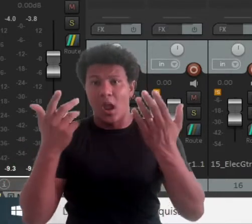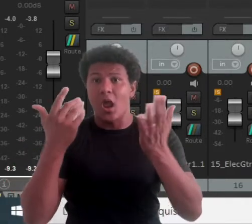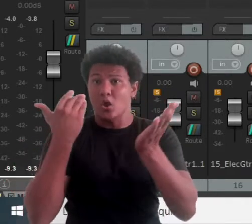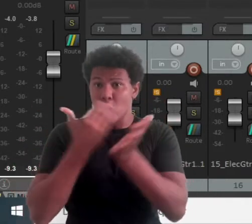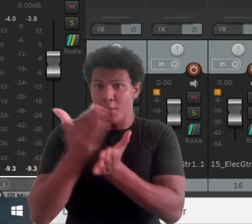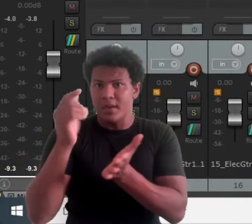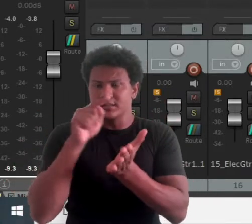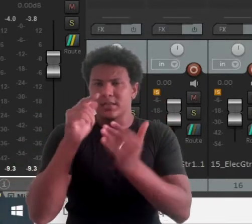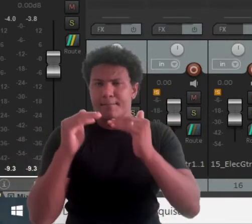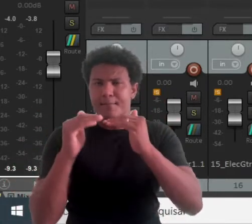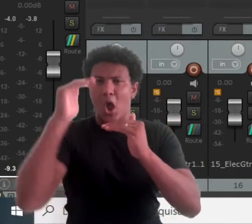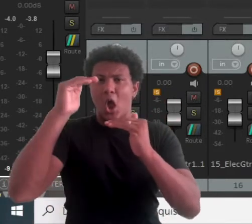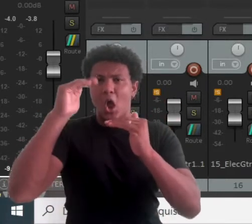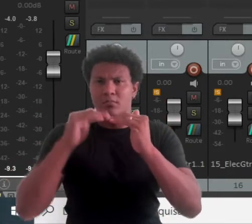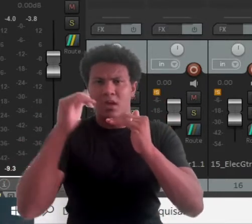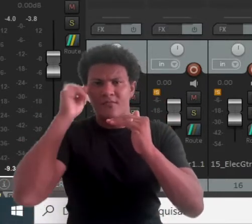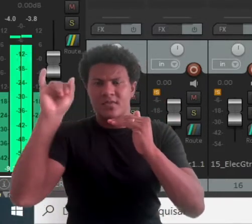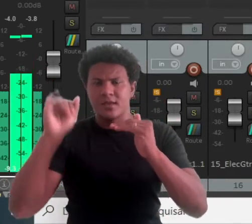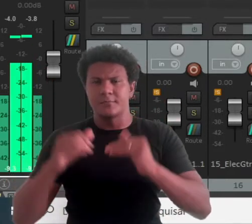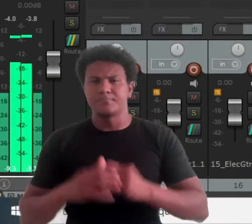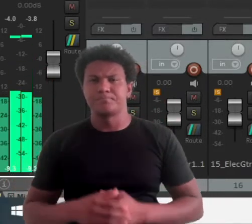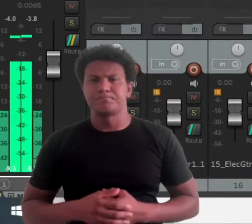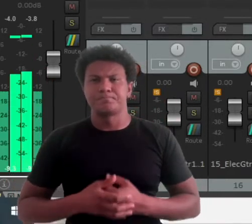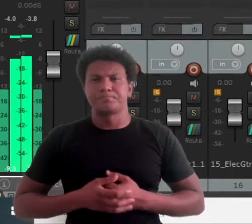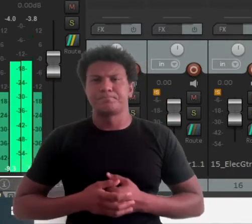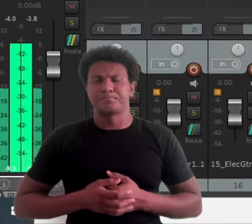Esse pico da caixa, ó.